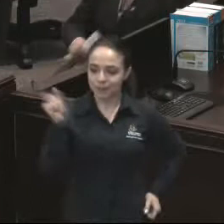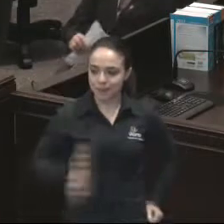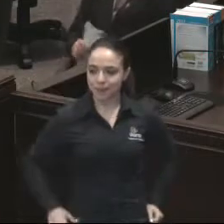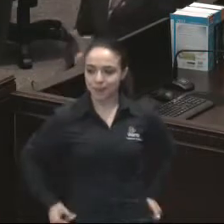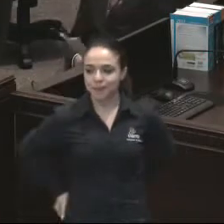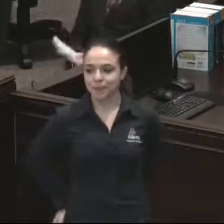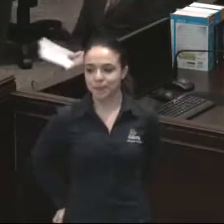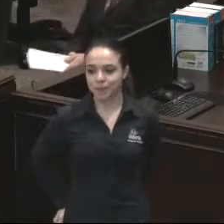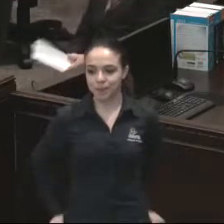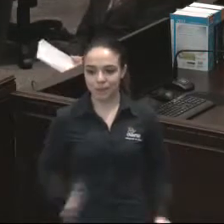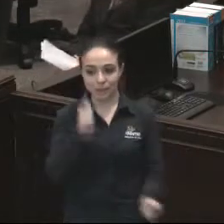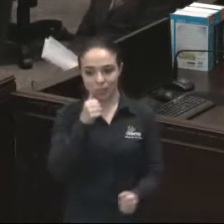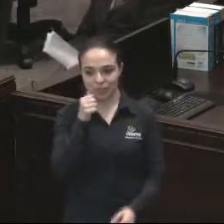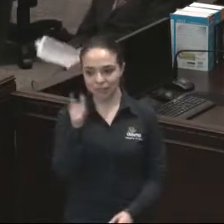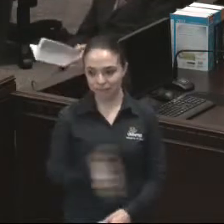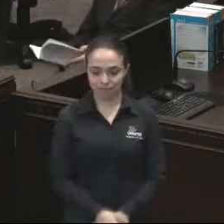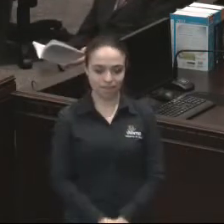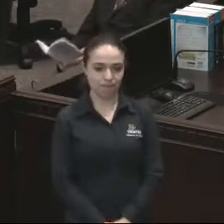Na moça ali, por favor.